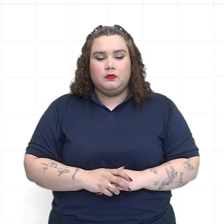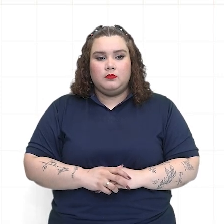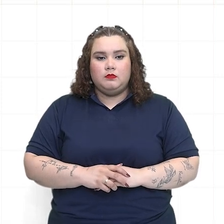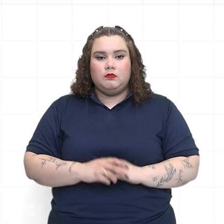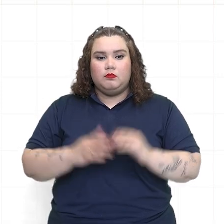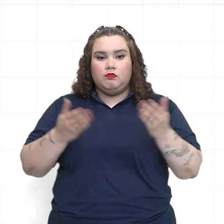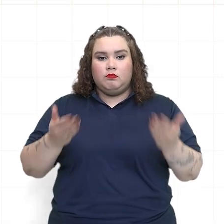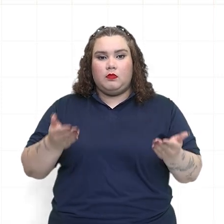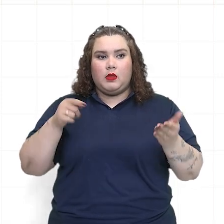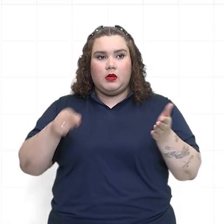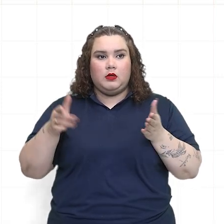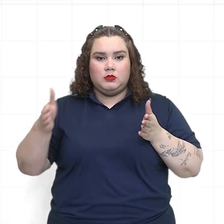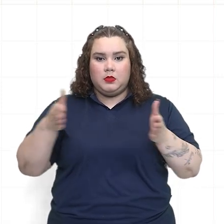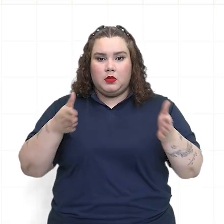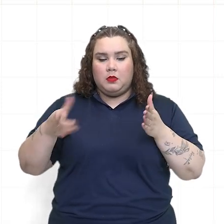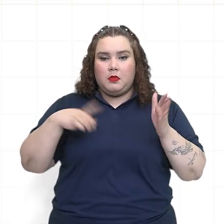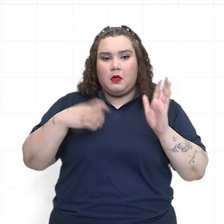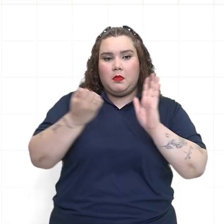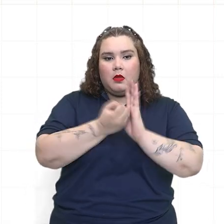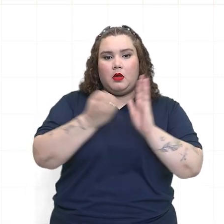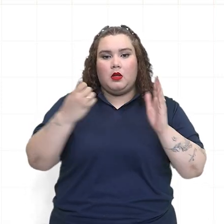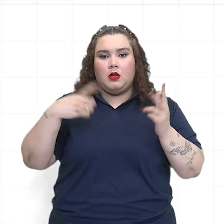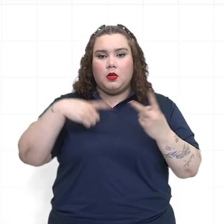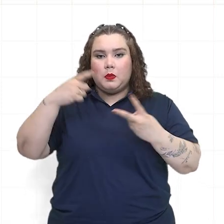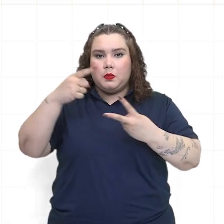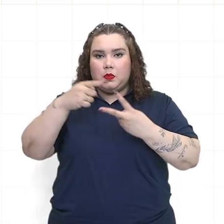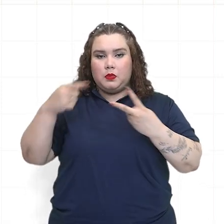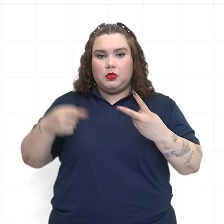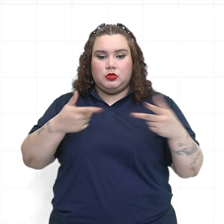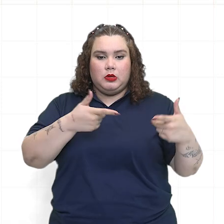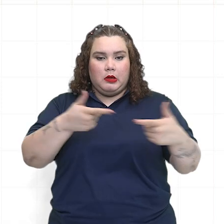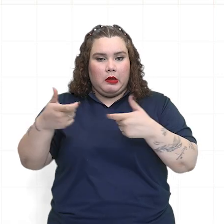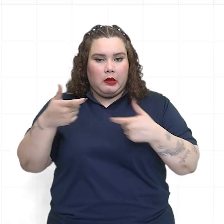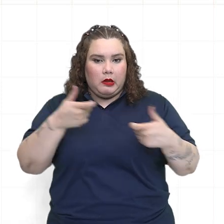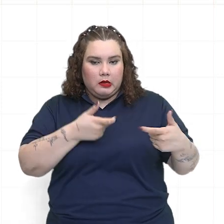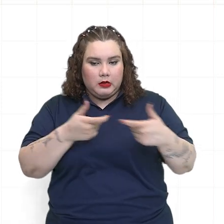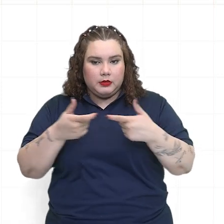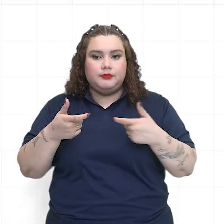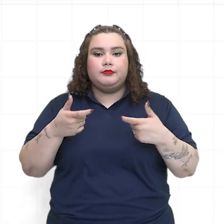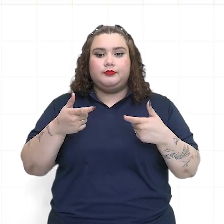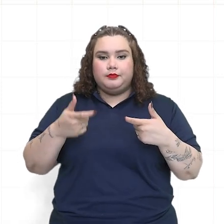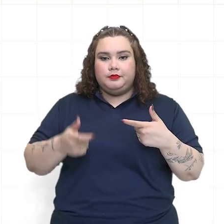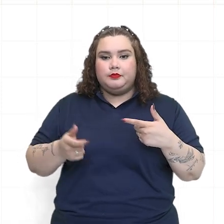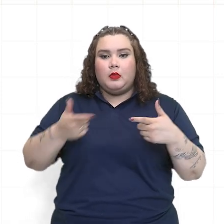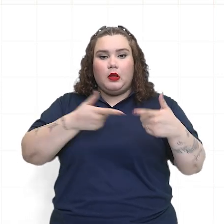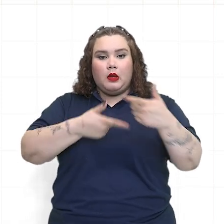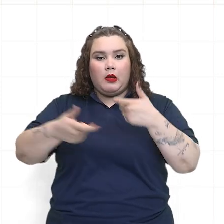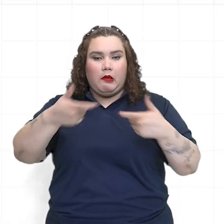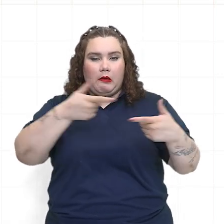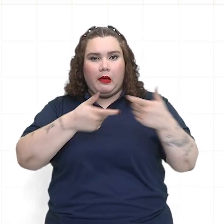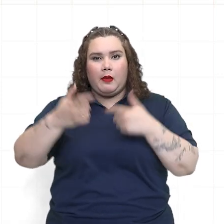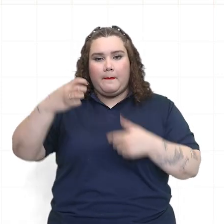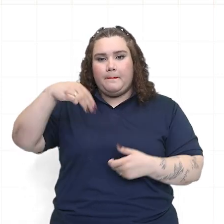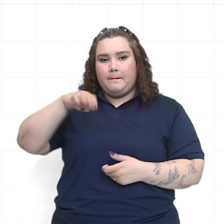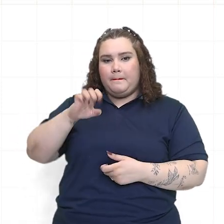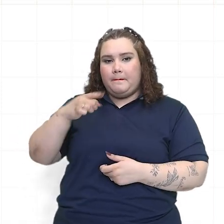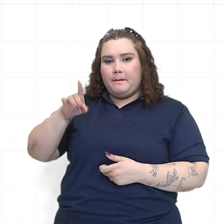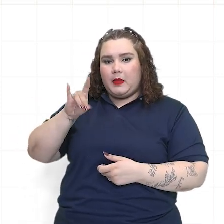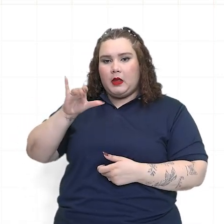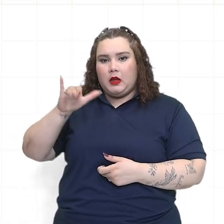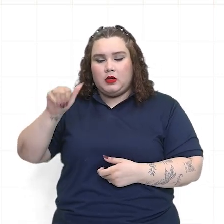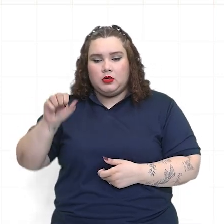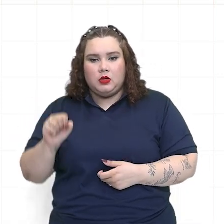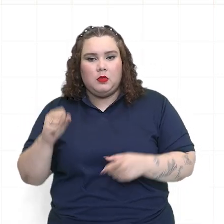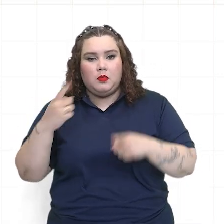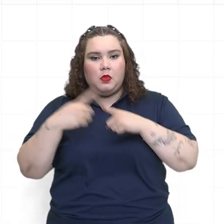Essa época foi marcada por duas guerras significativas. As guerras médicas,